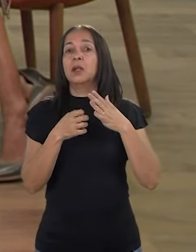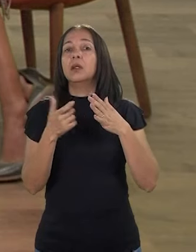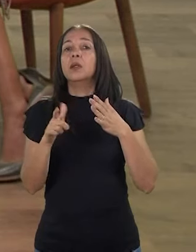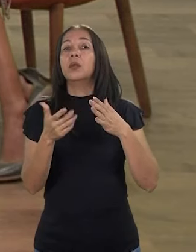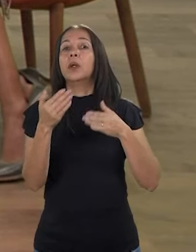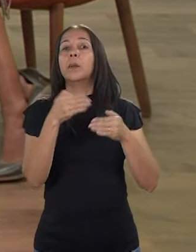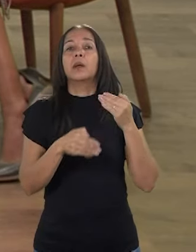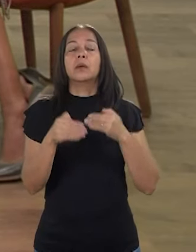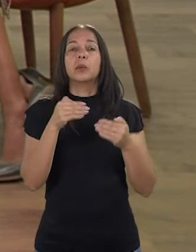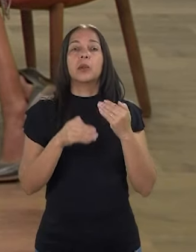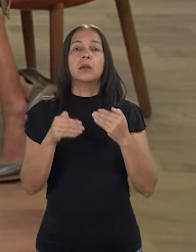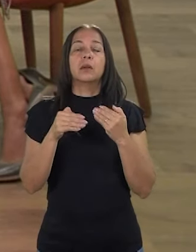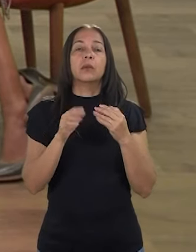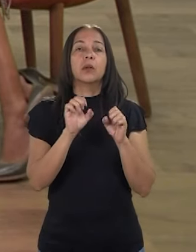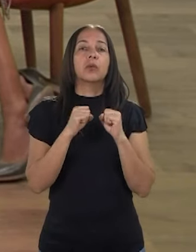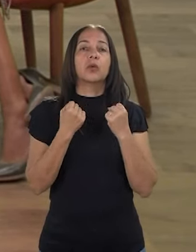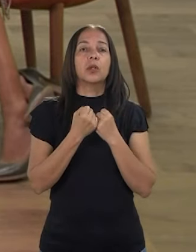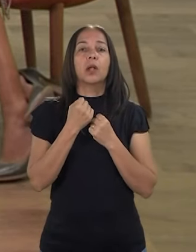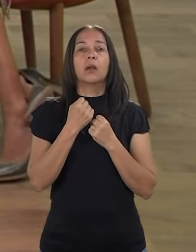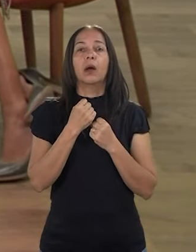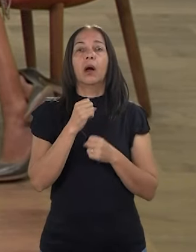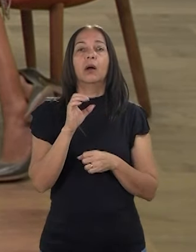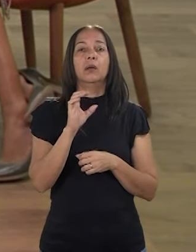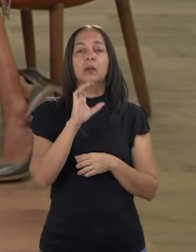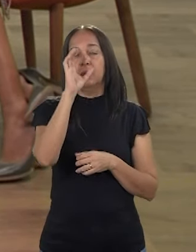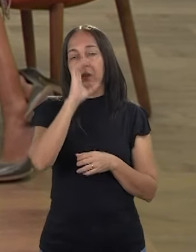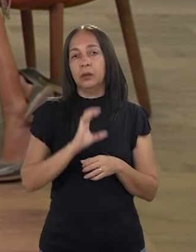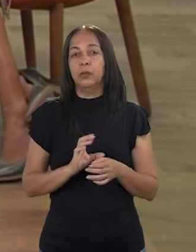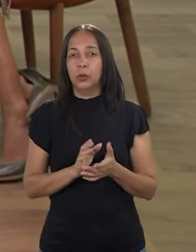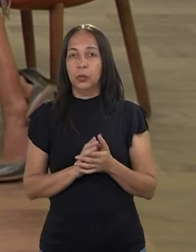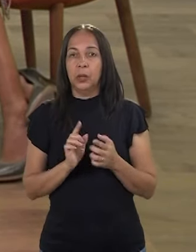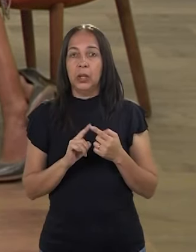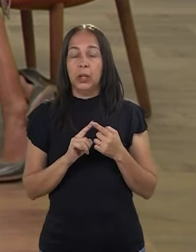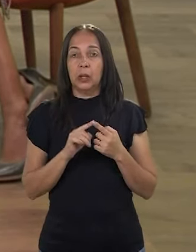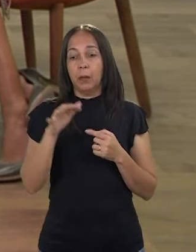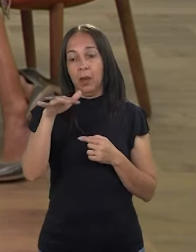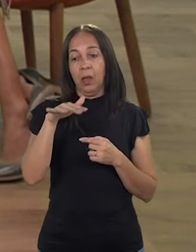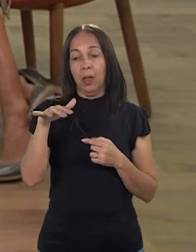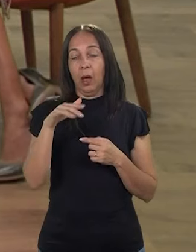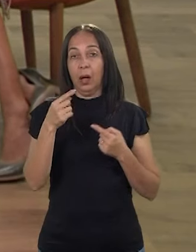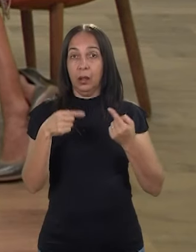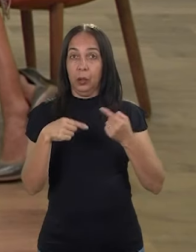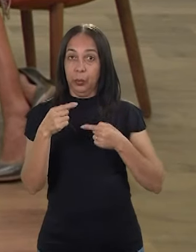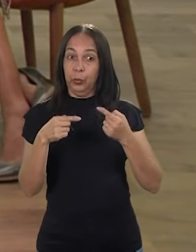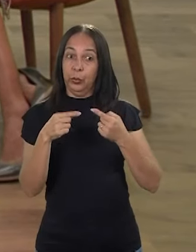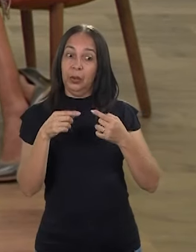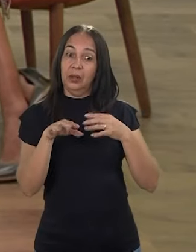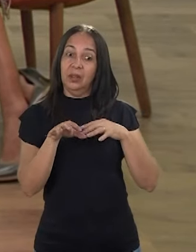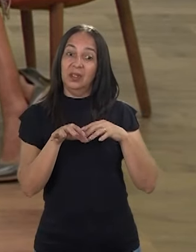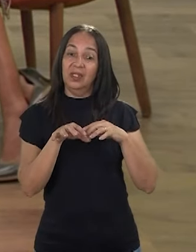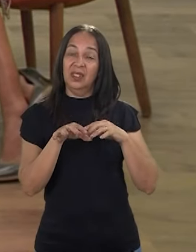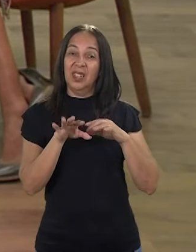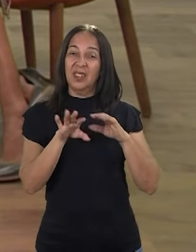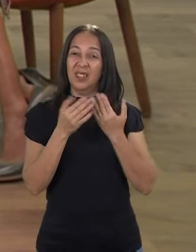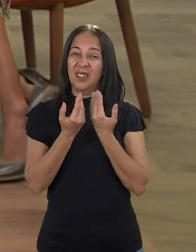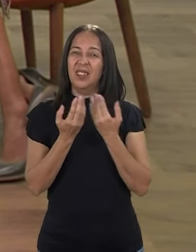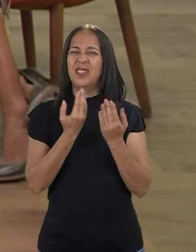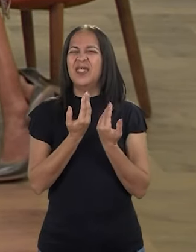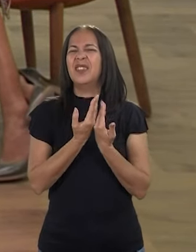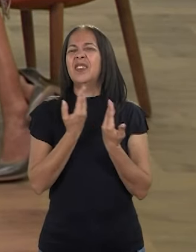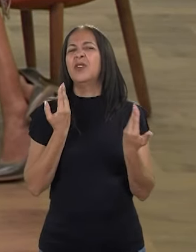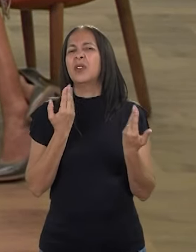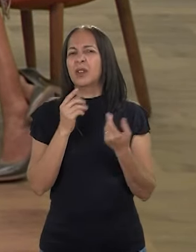participação e da sociedade civil e também a a camada política institucional um pouco distante